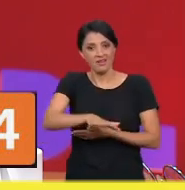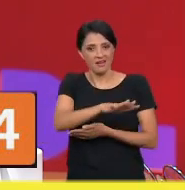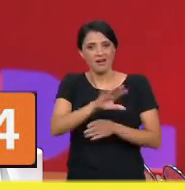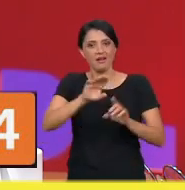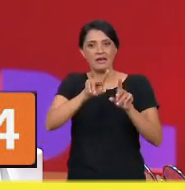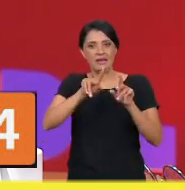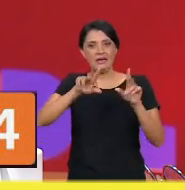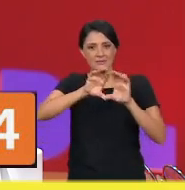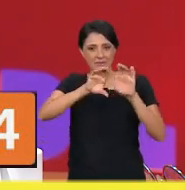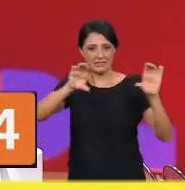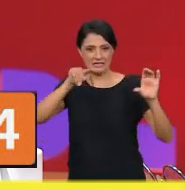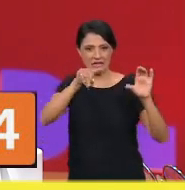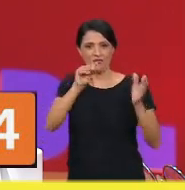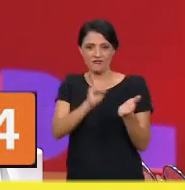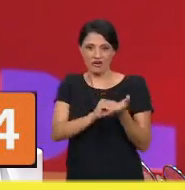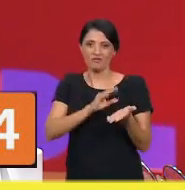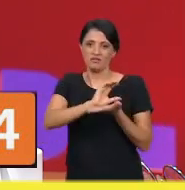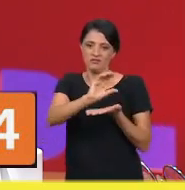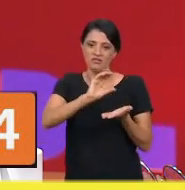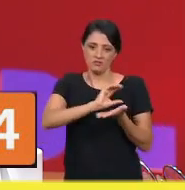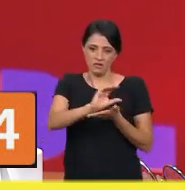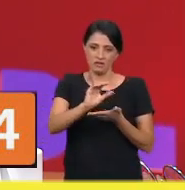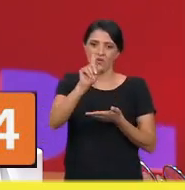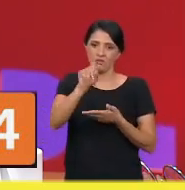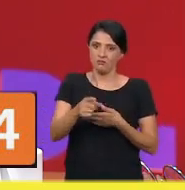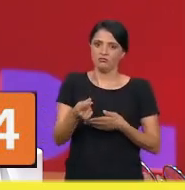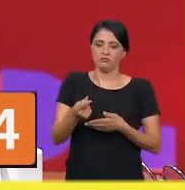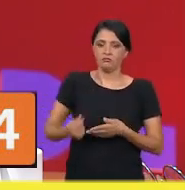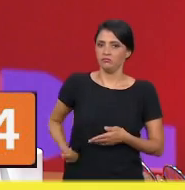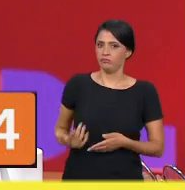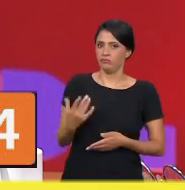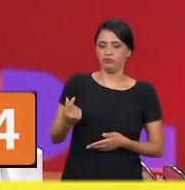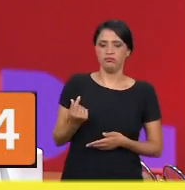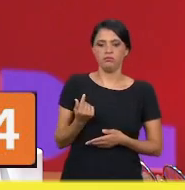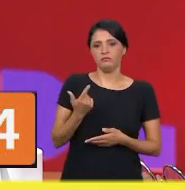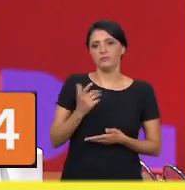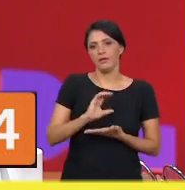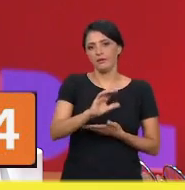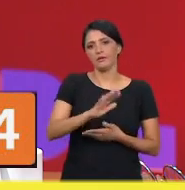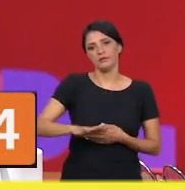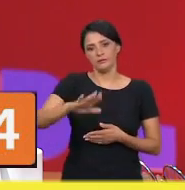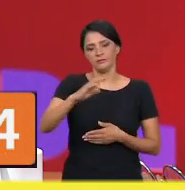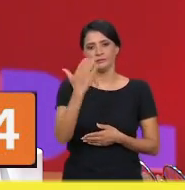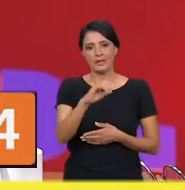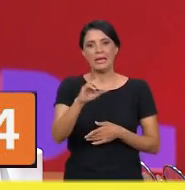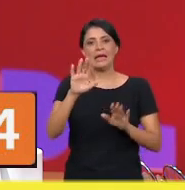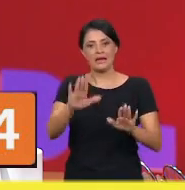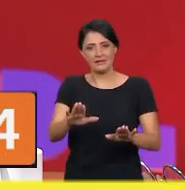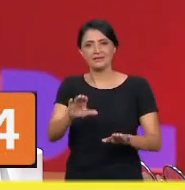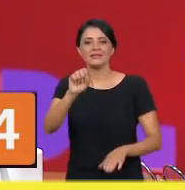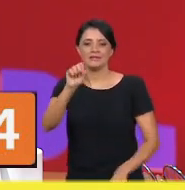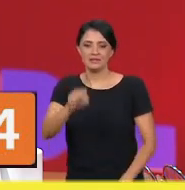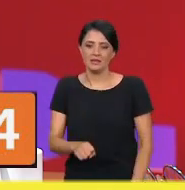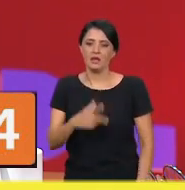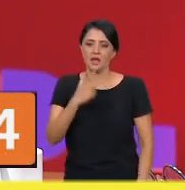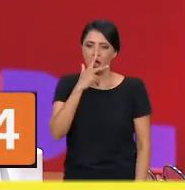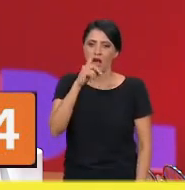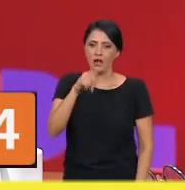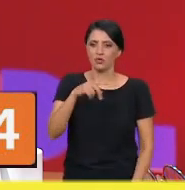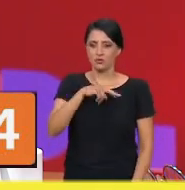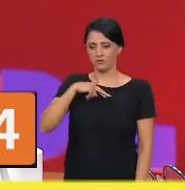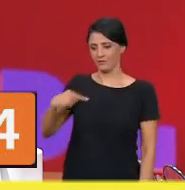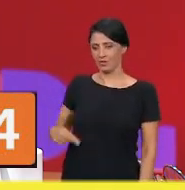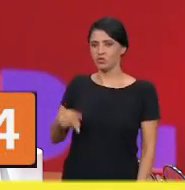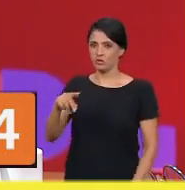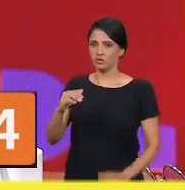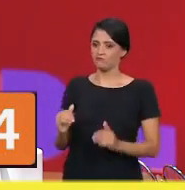Se você pensar que são investimentos enormes na ciência. Claro. Então, nesse sentido, eu acho a China realmente